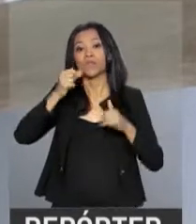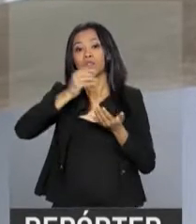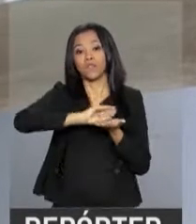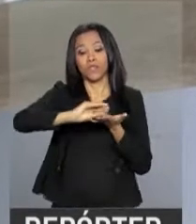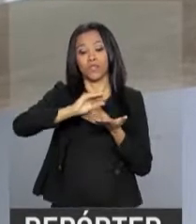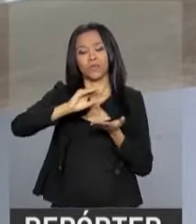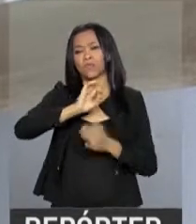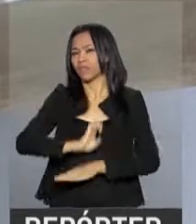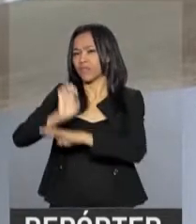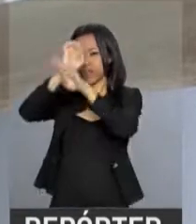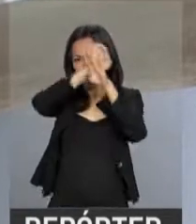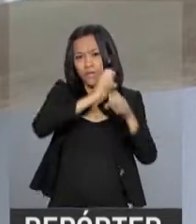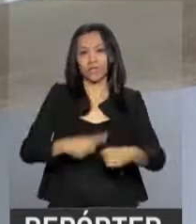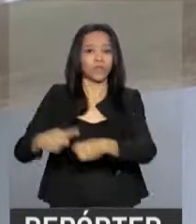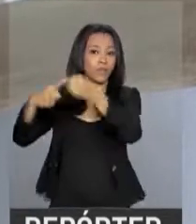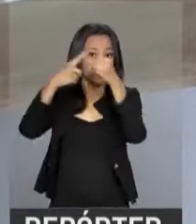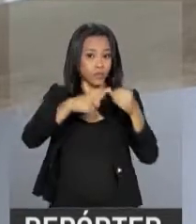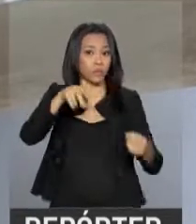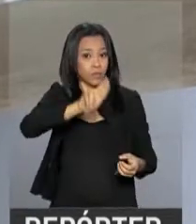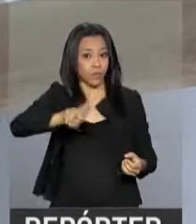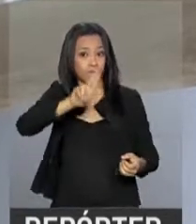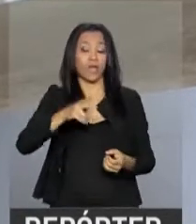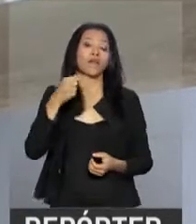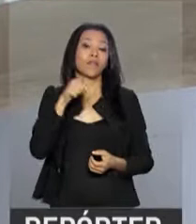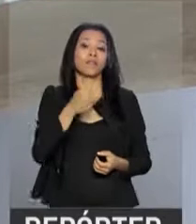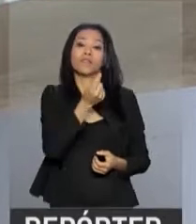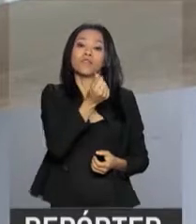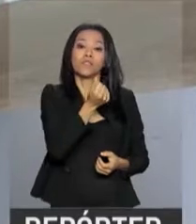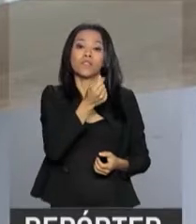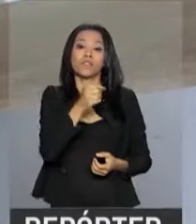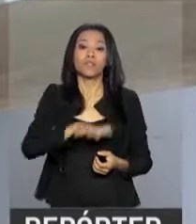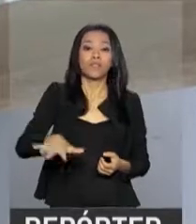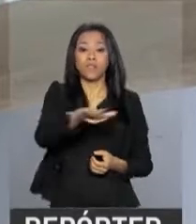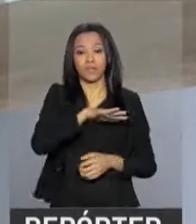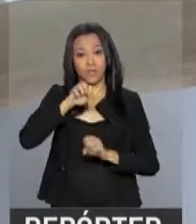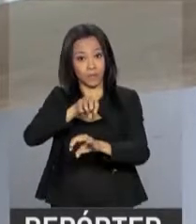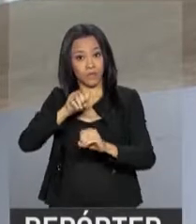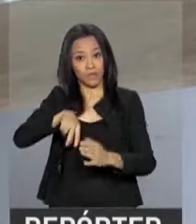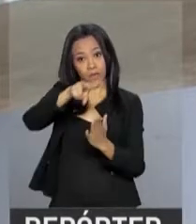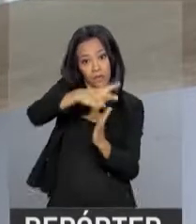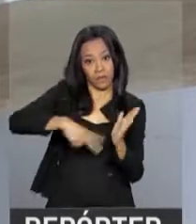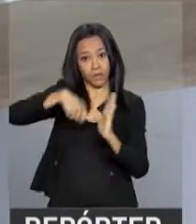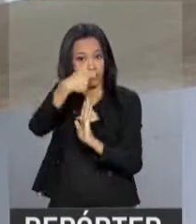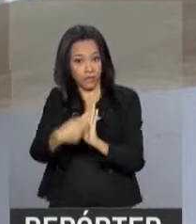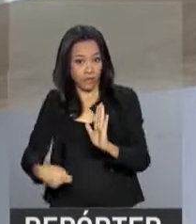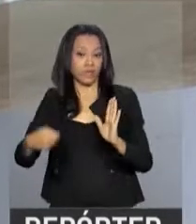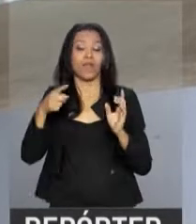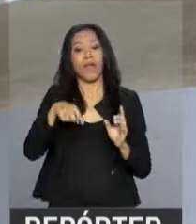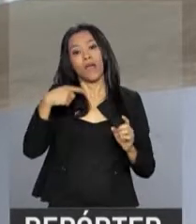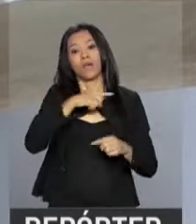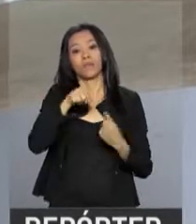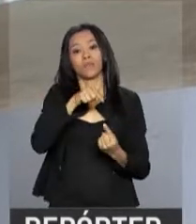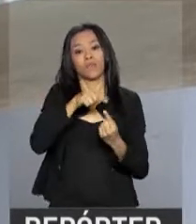e municípios aplicarem no programa mais alfabetização o programa foi criado pelo mec é para apoiar